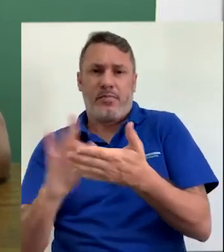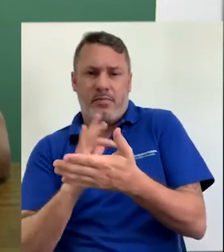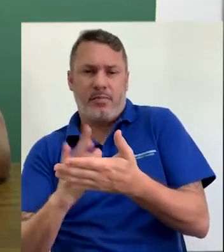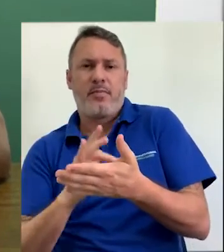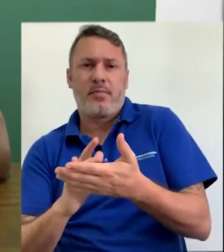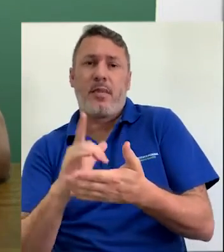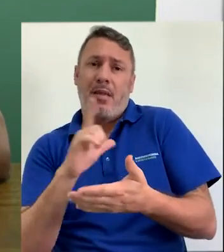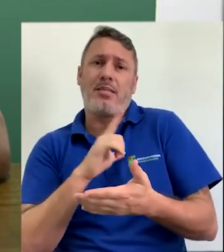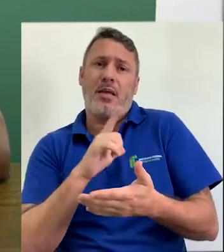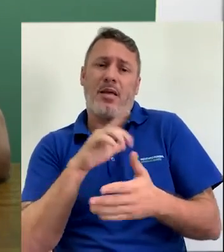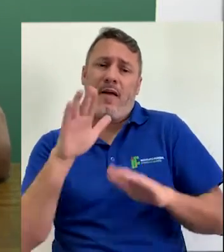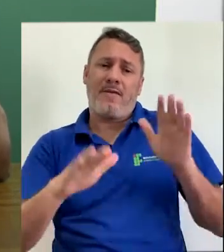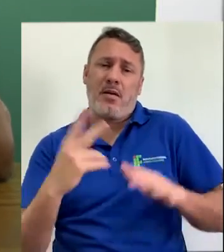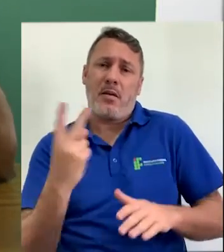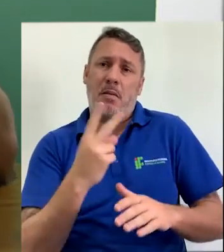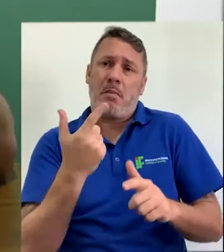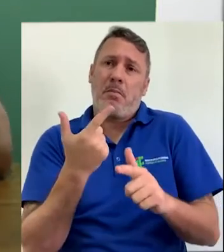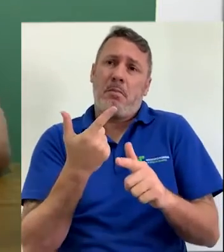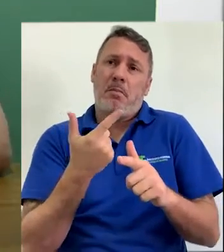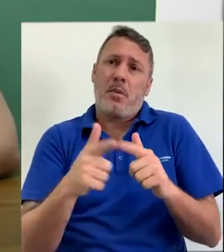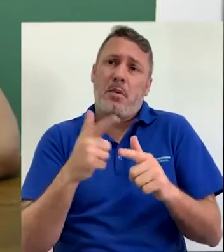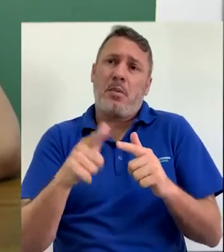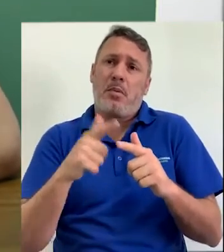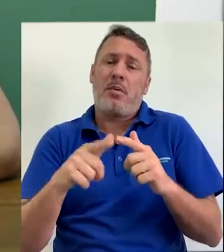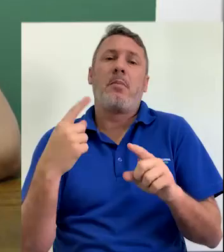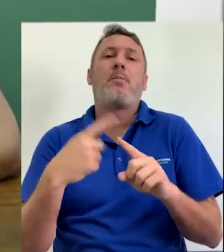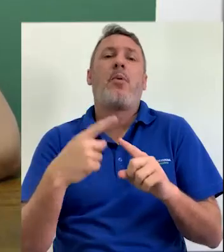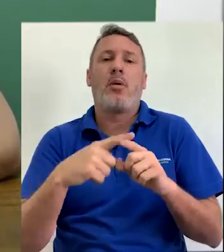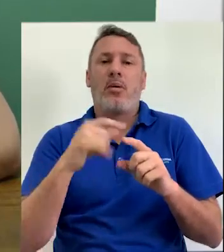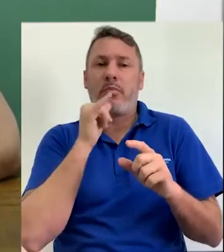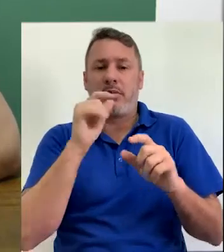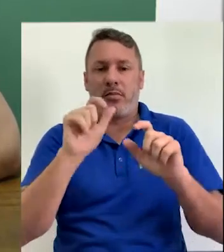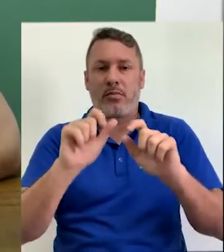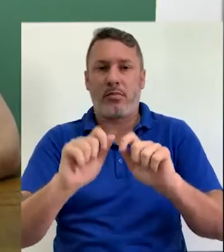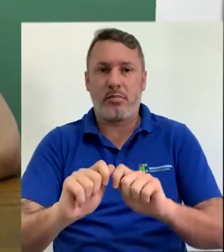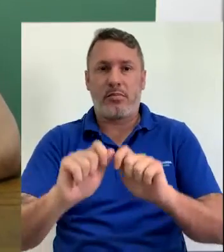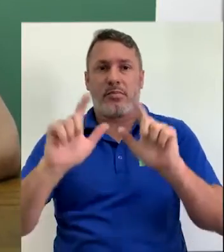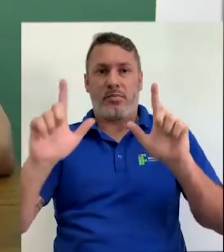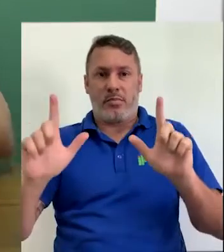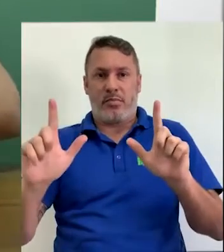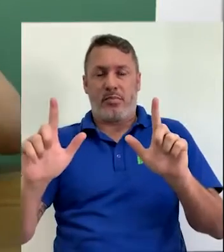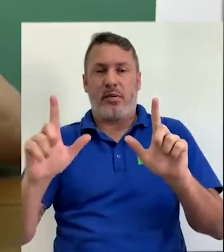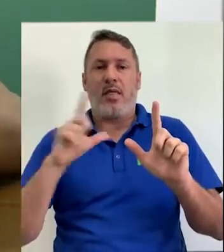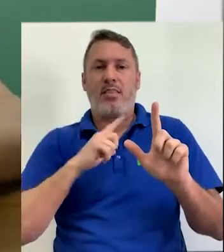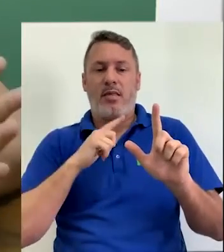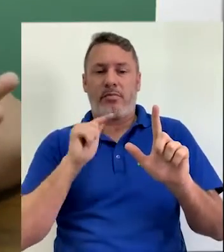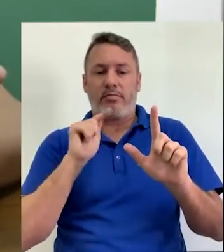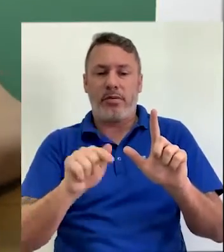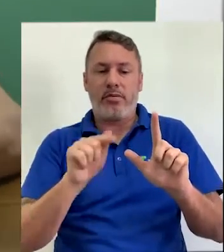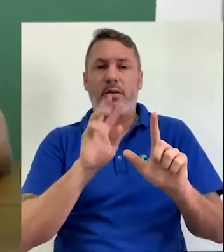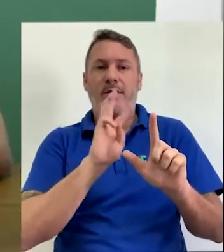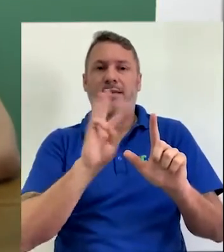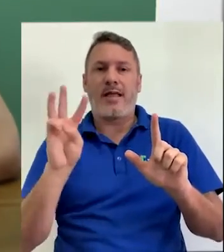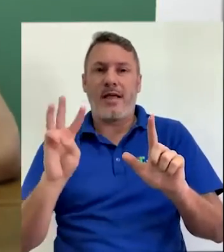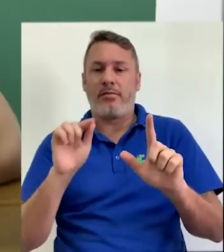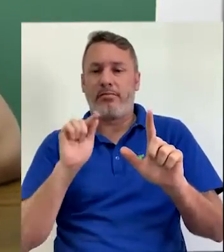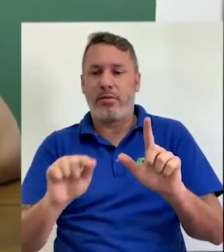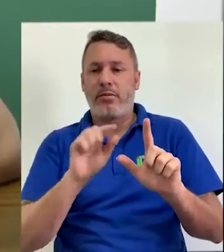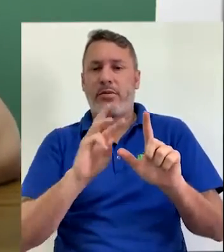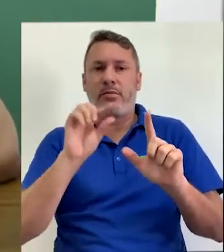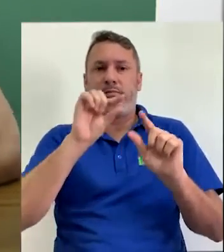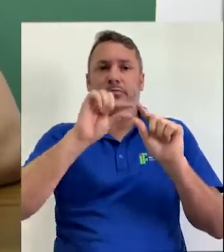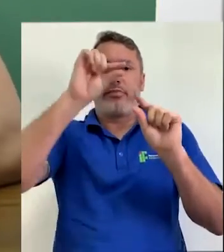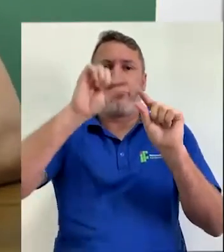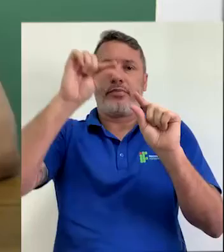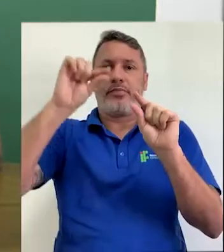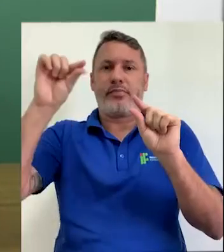que é a abertura de várias abas ao mesmo tempo. Deixa eu dar um exemplo. Eu vou